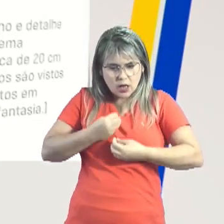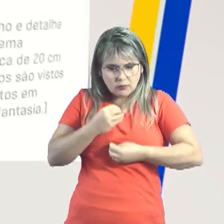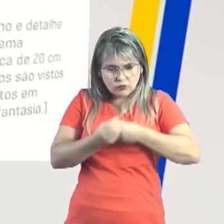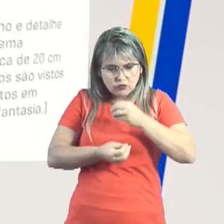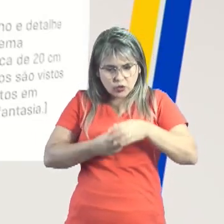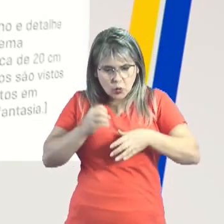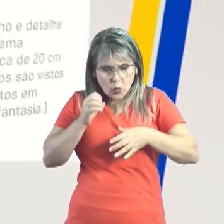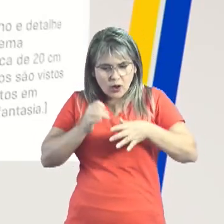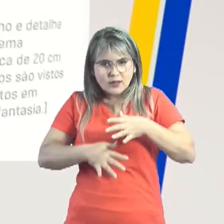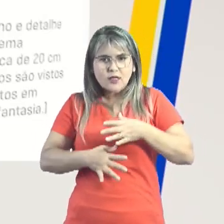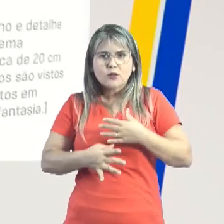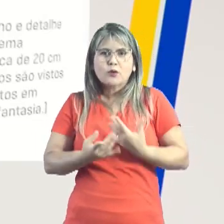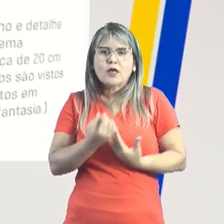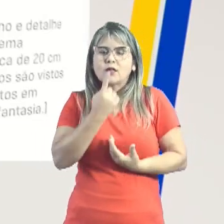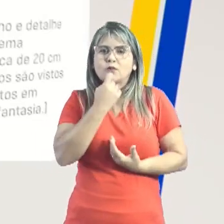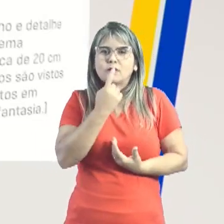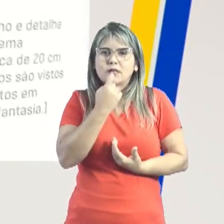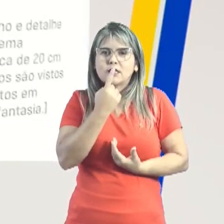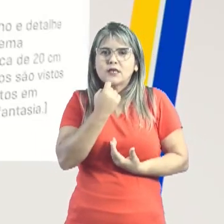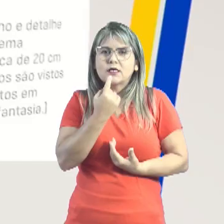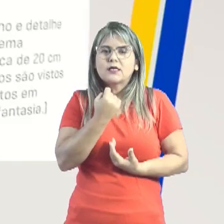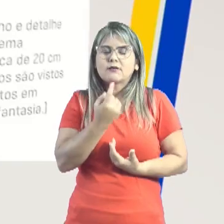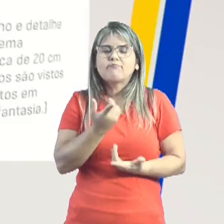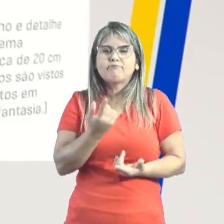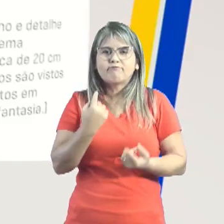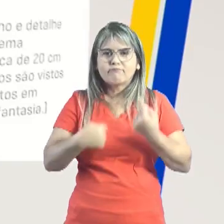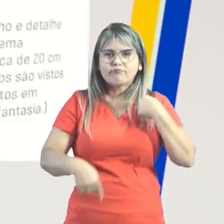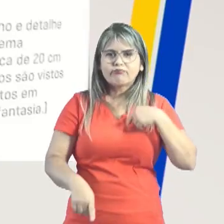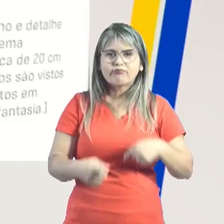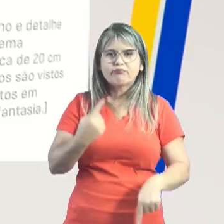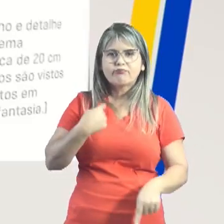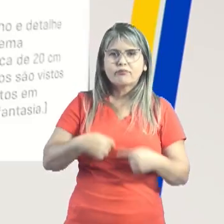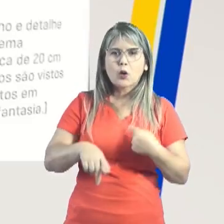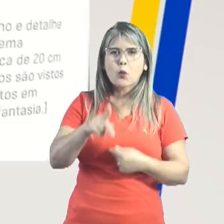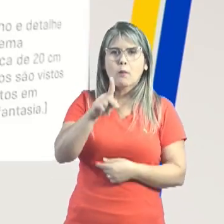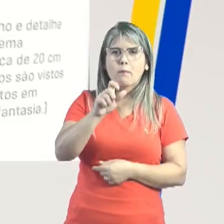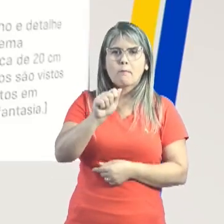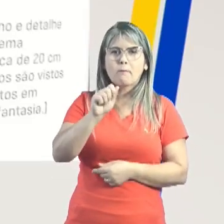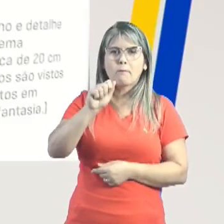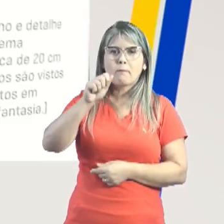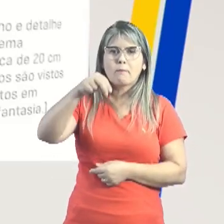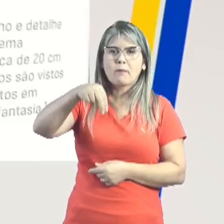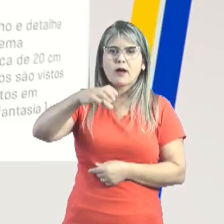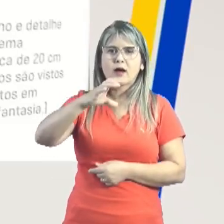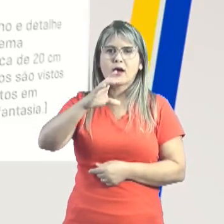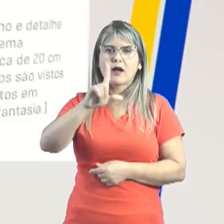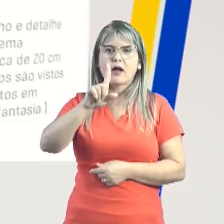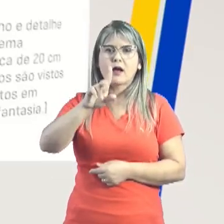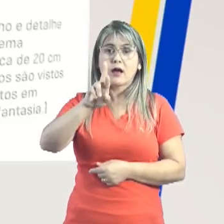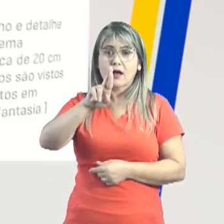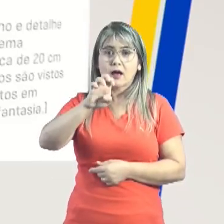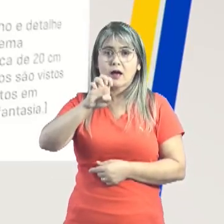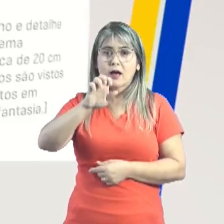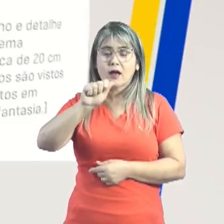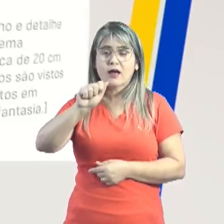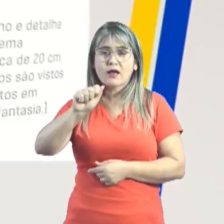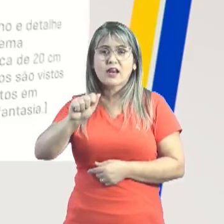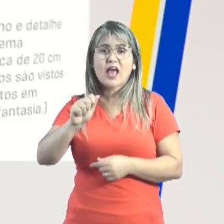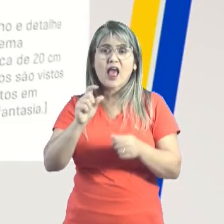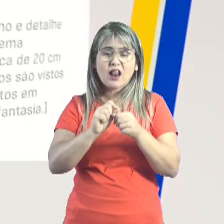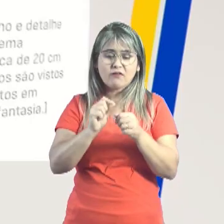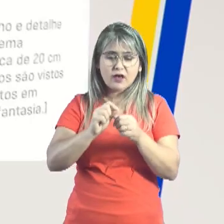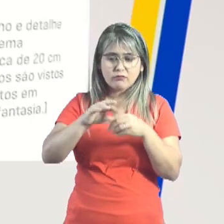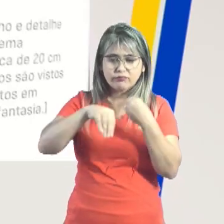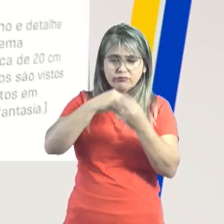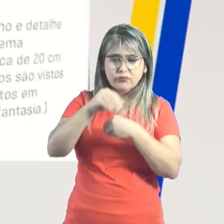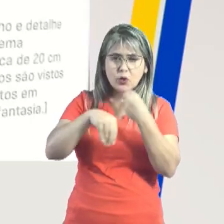no caso do intestino. O pâncreas produz um líquido chamado de suco pancreático, que quando jogado